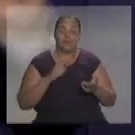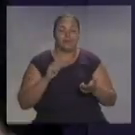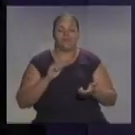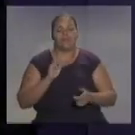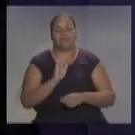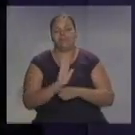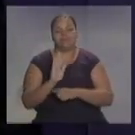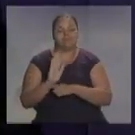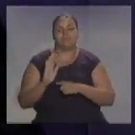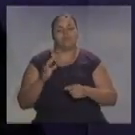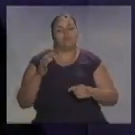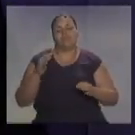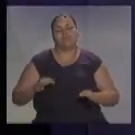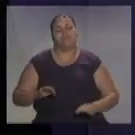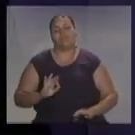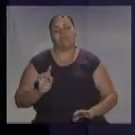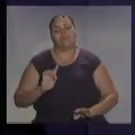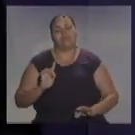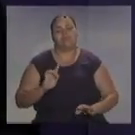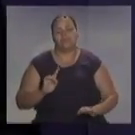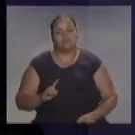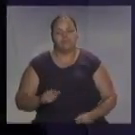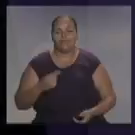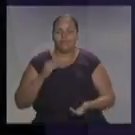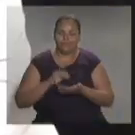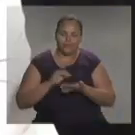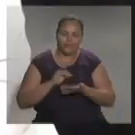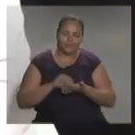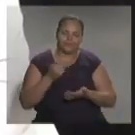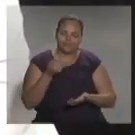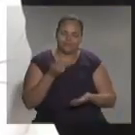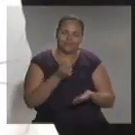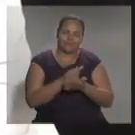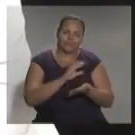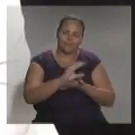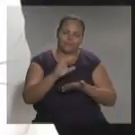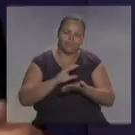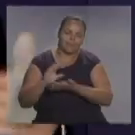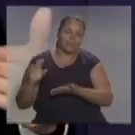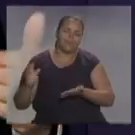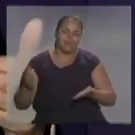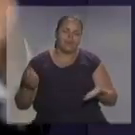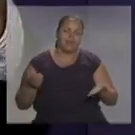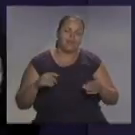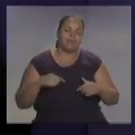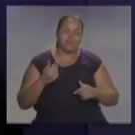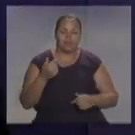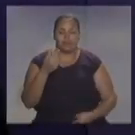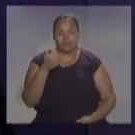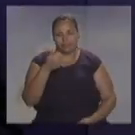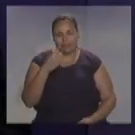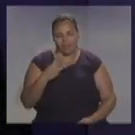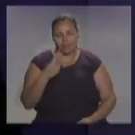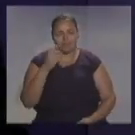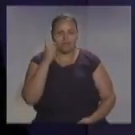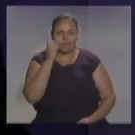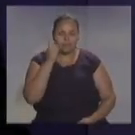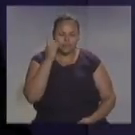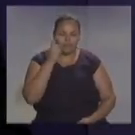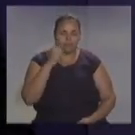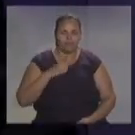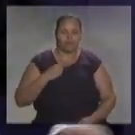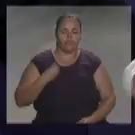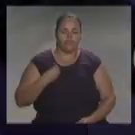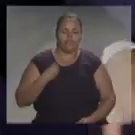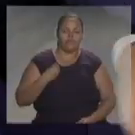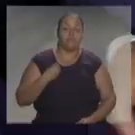não retribuiu da forma correta, não honrando esse compromisso. Né? Ele se comprometeu, inclusive, além dos 13 deputados,